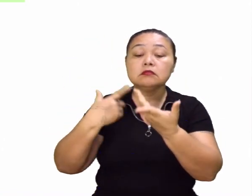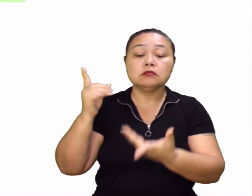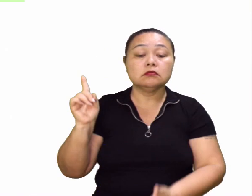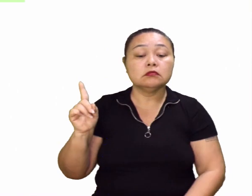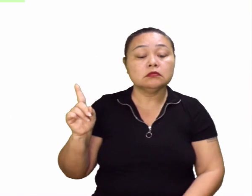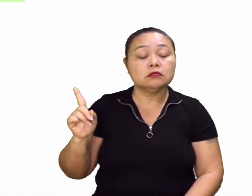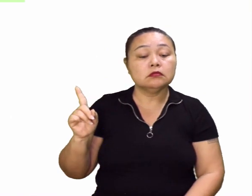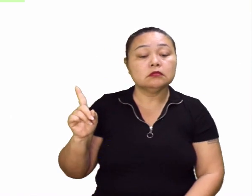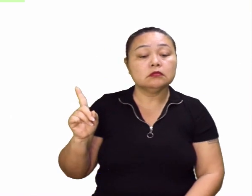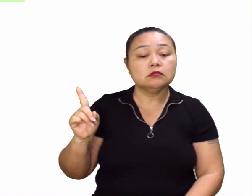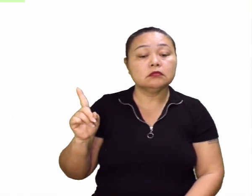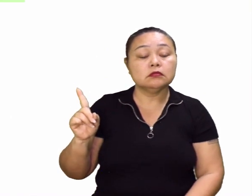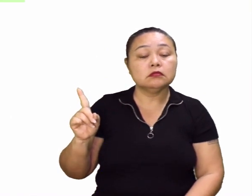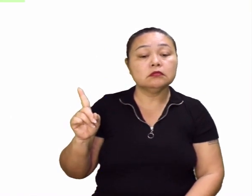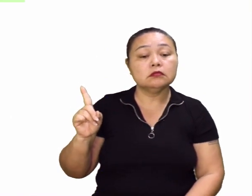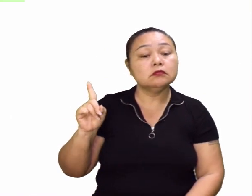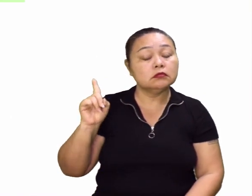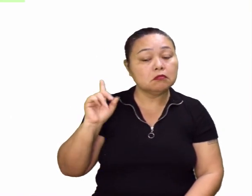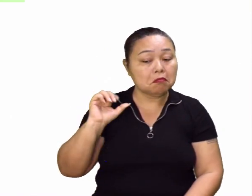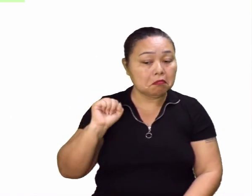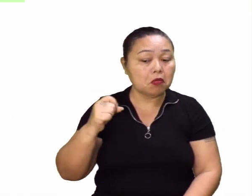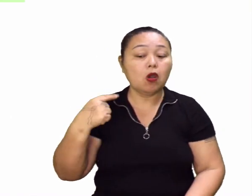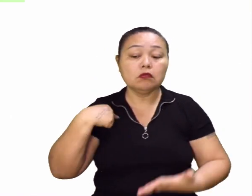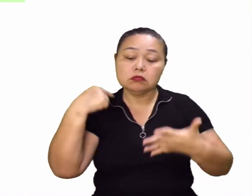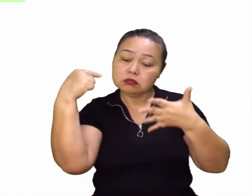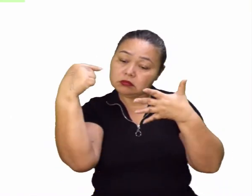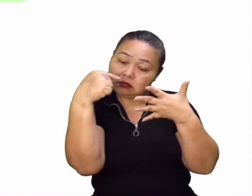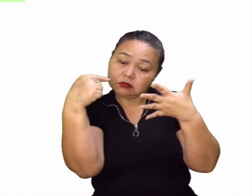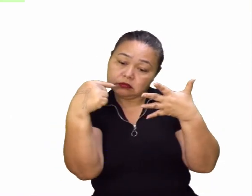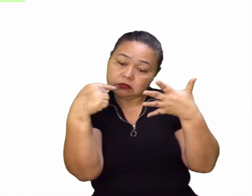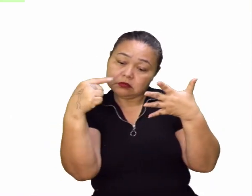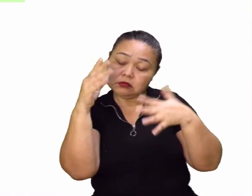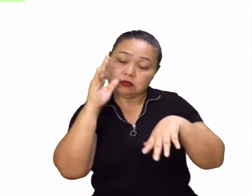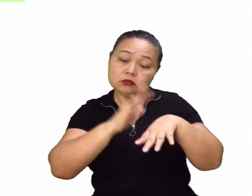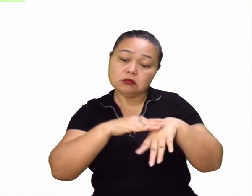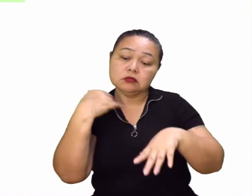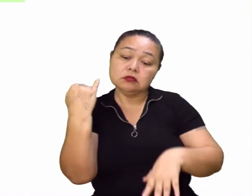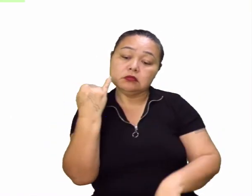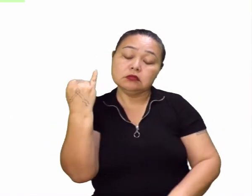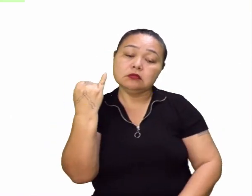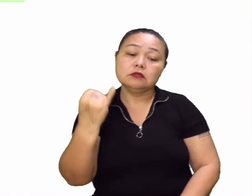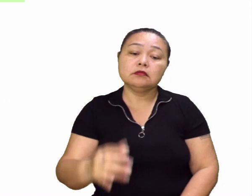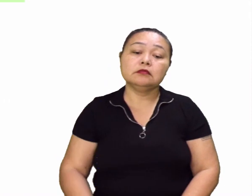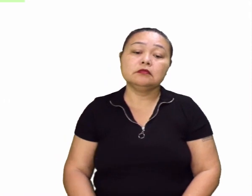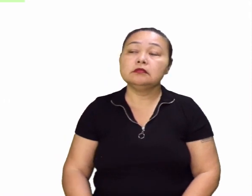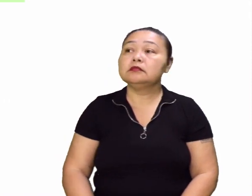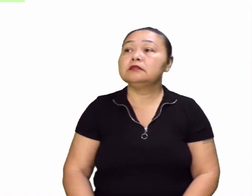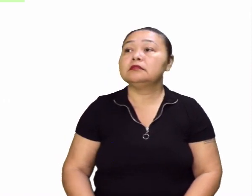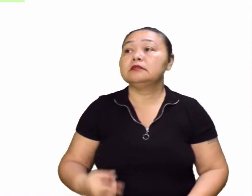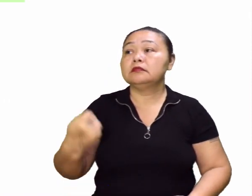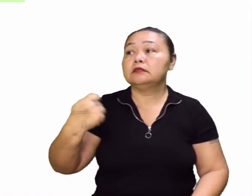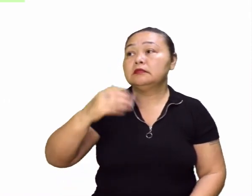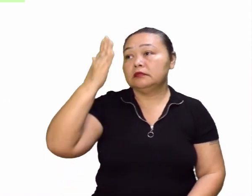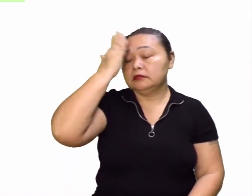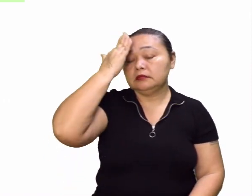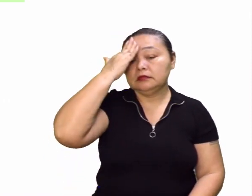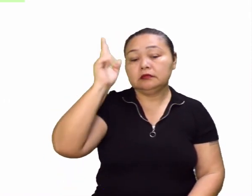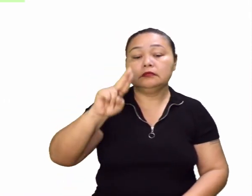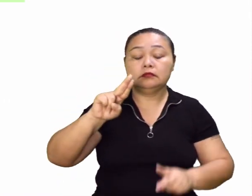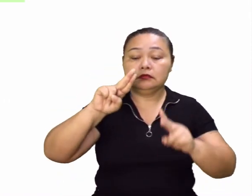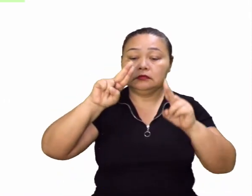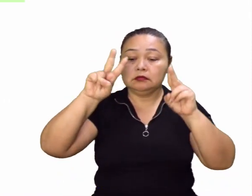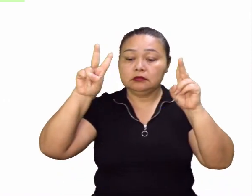isso? Mas a gente pode elencar algumas prioridades, digamos assim, né? Muito bem. A gente primeiro precisa saber o